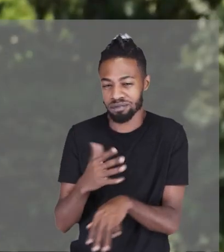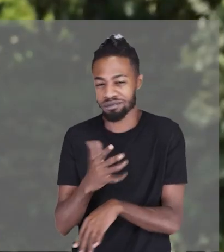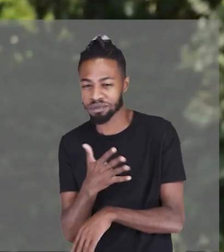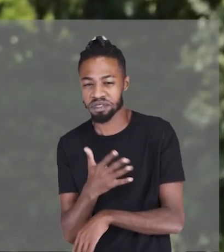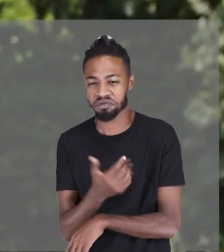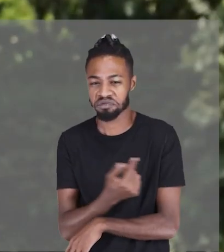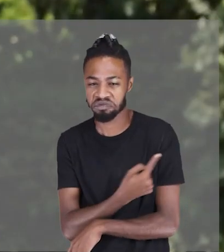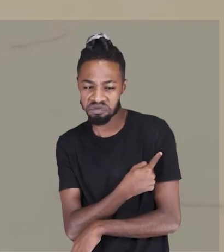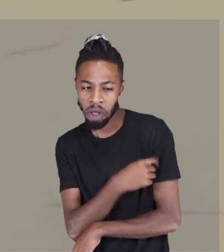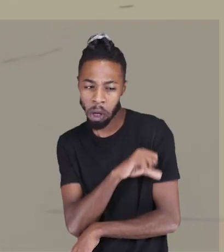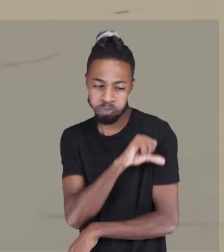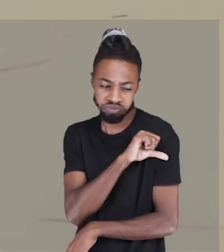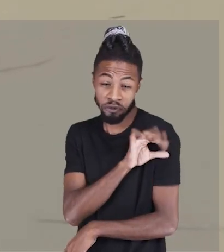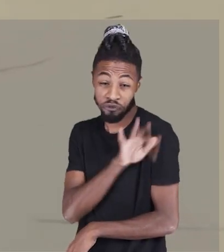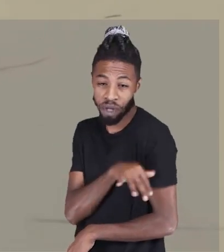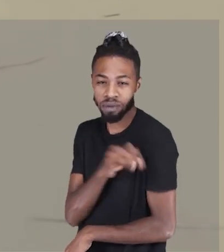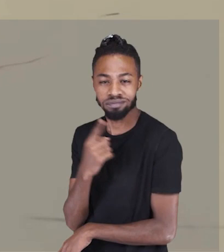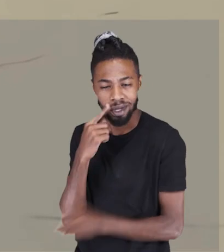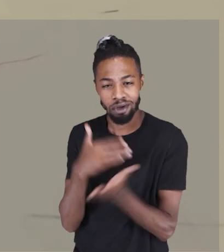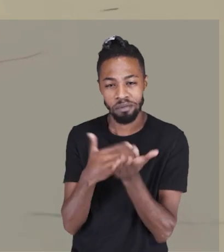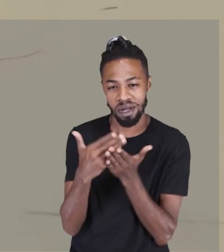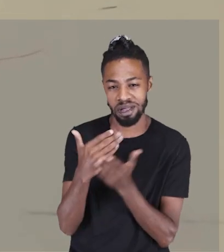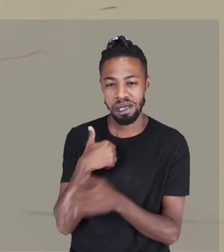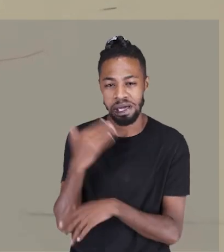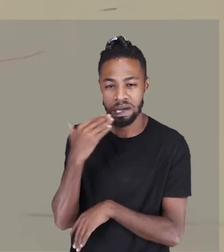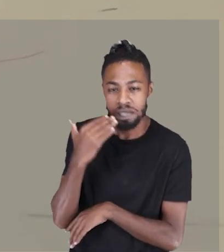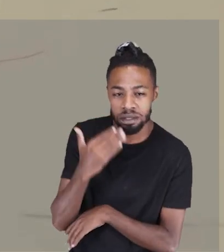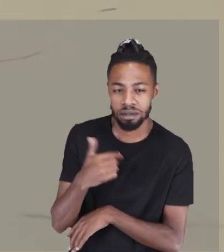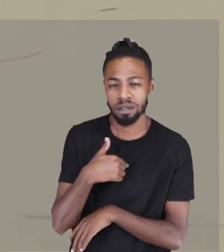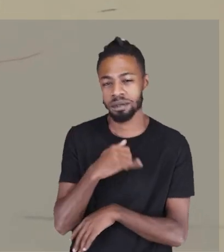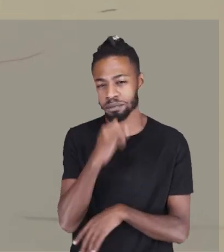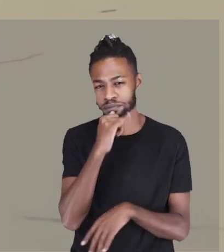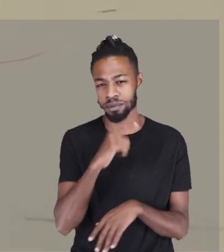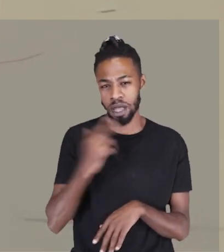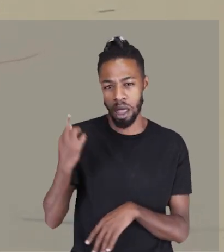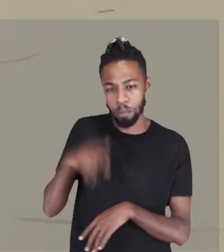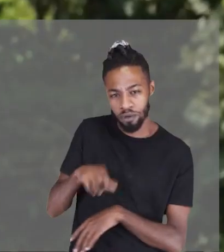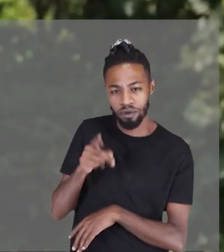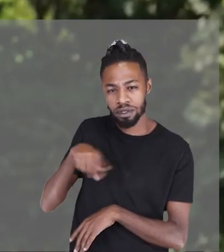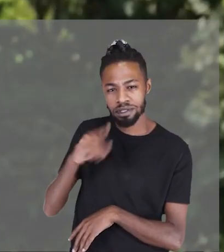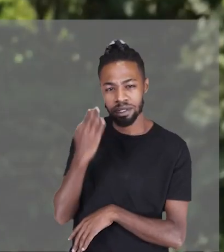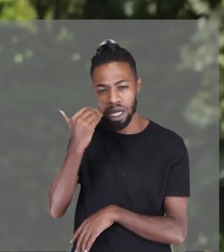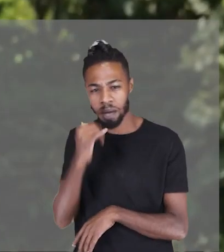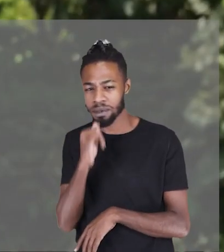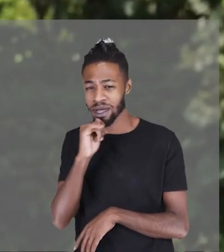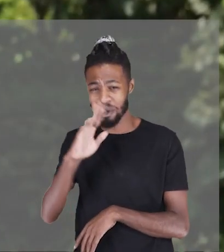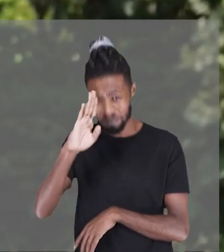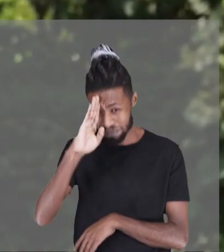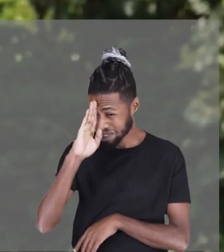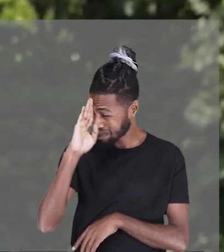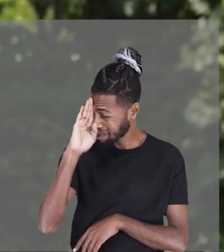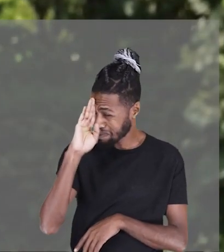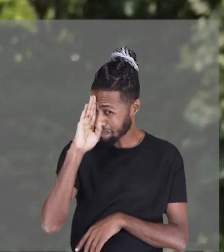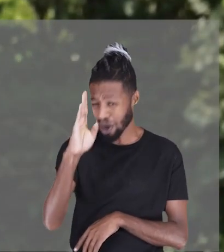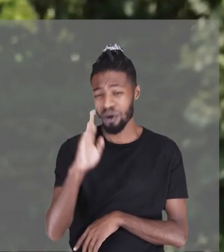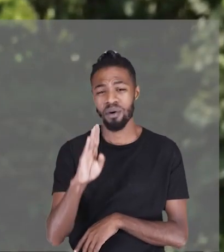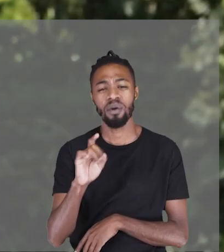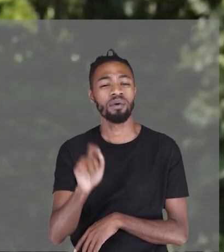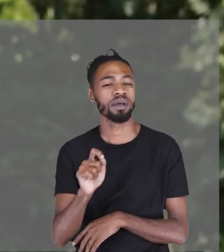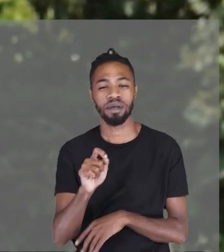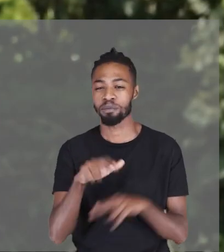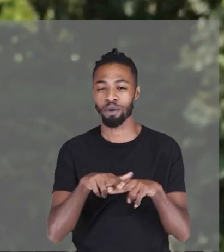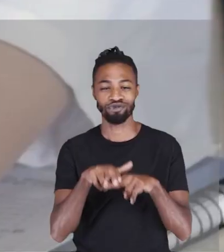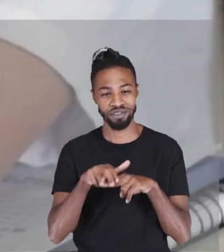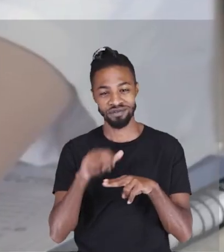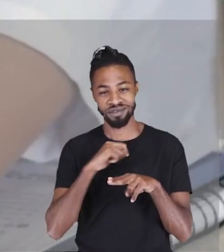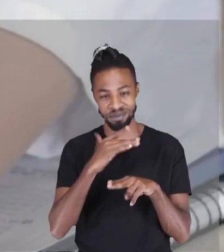dado interessante é que a América Latina sempre foi campeã de reprovação escolar. E a gente sabe que a reprovação é o principal